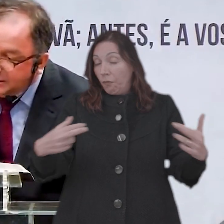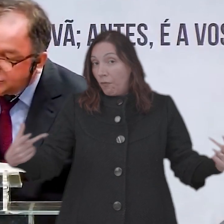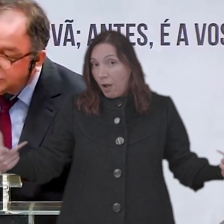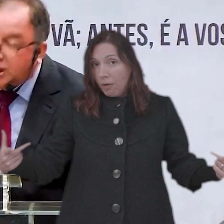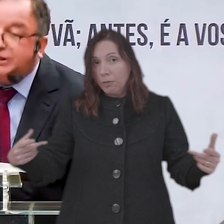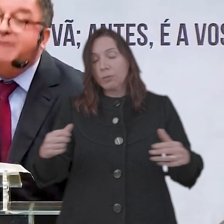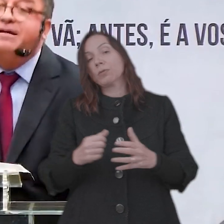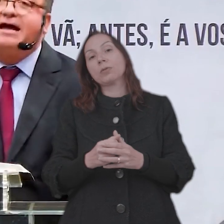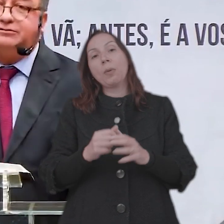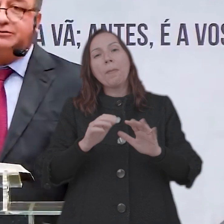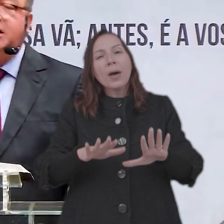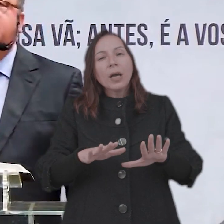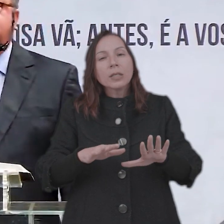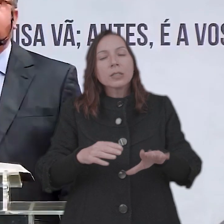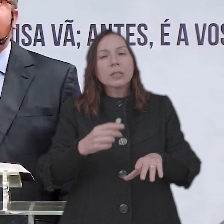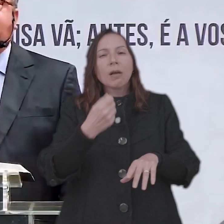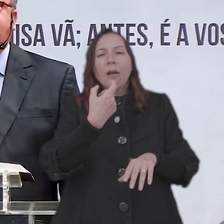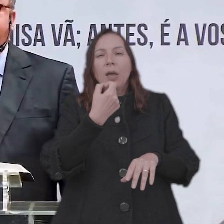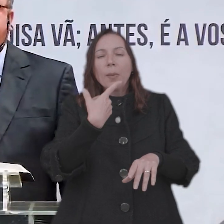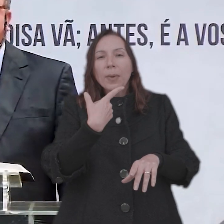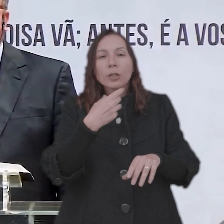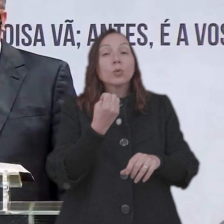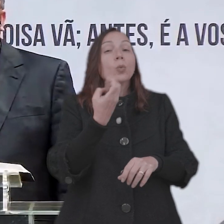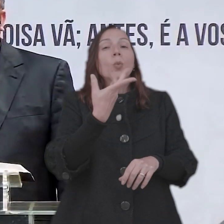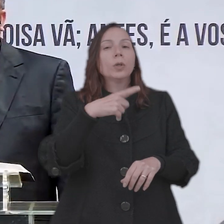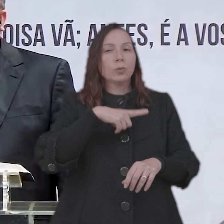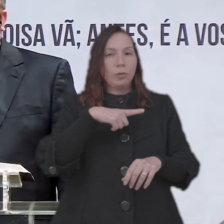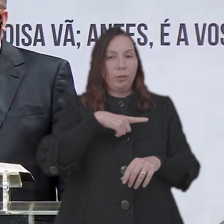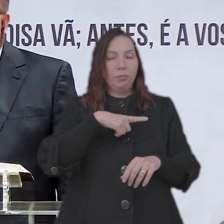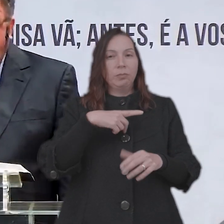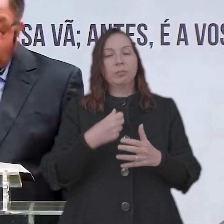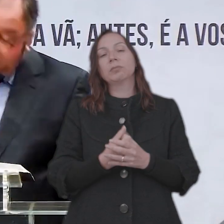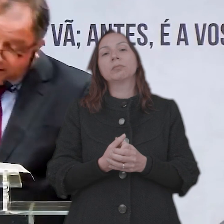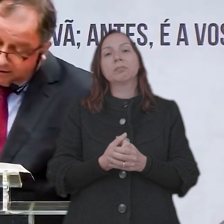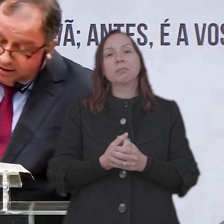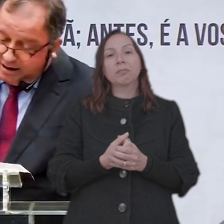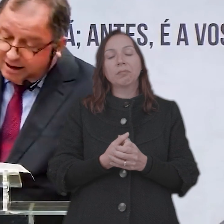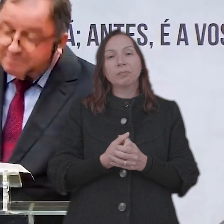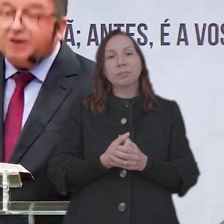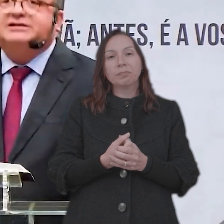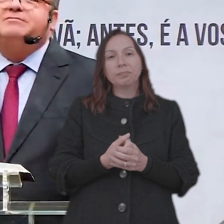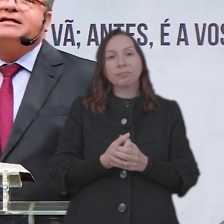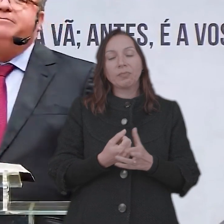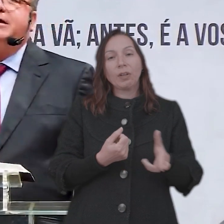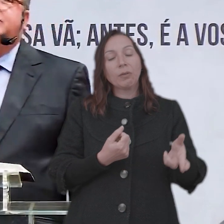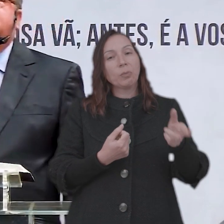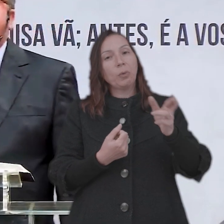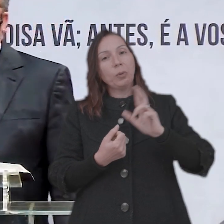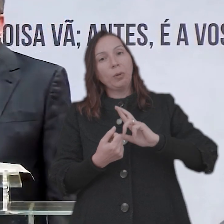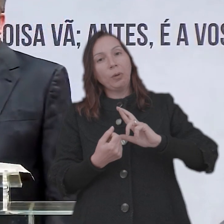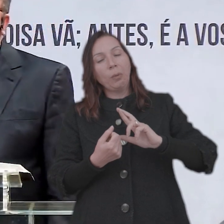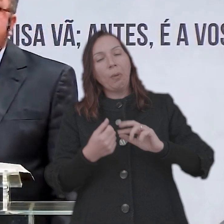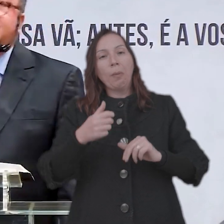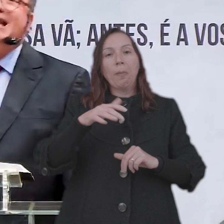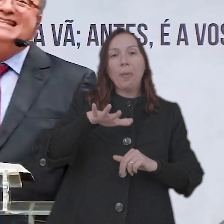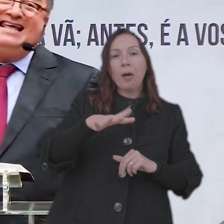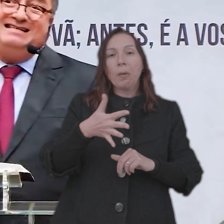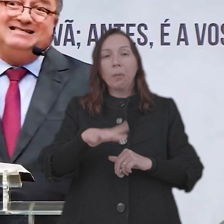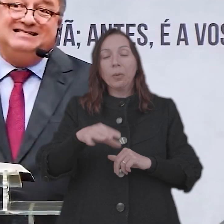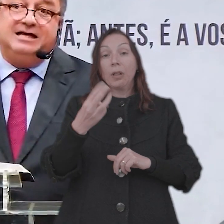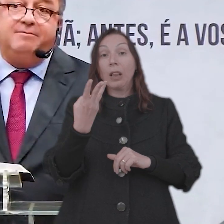de remédios, só de remédios, você tem aqui? E ela me falou, olha, aproximadamente uns 30